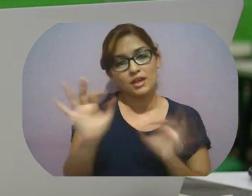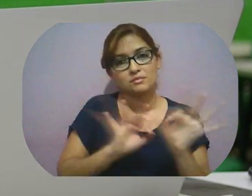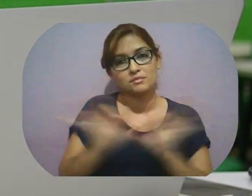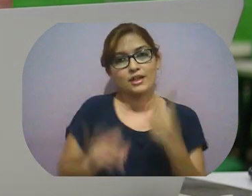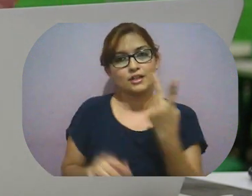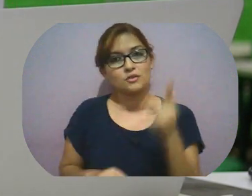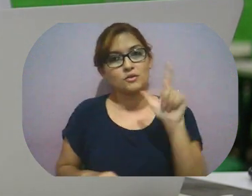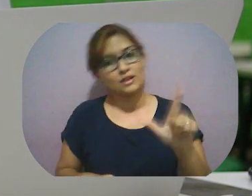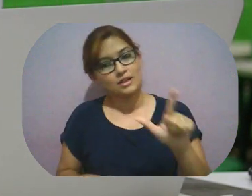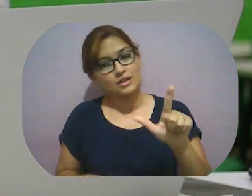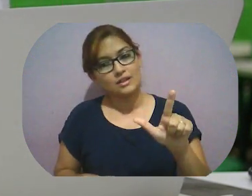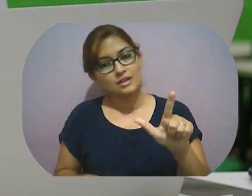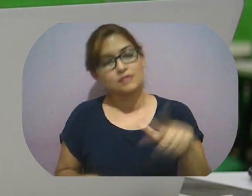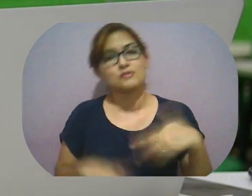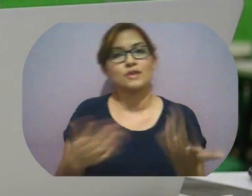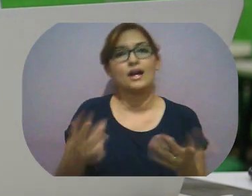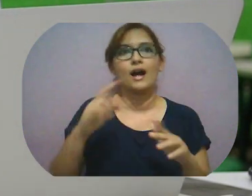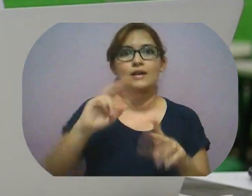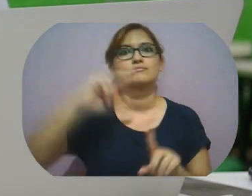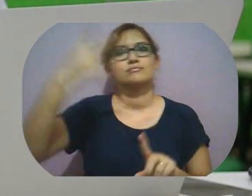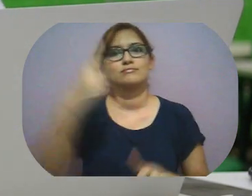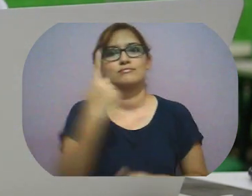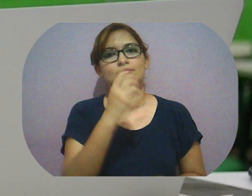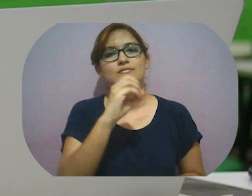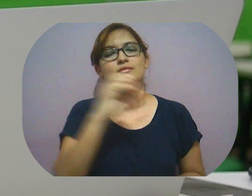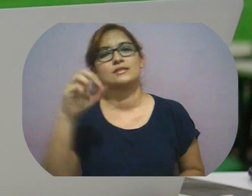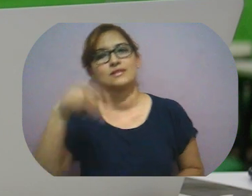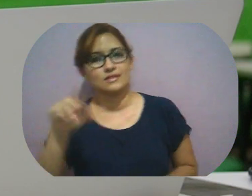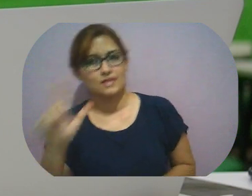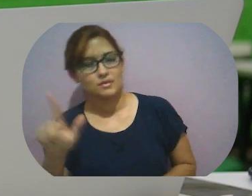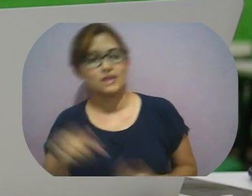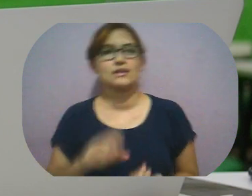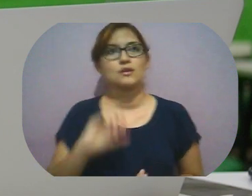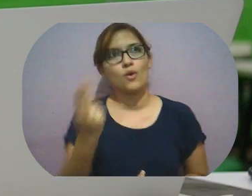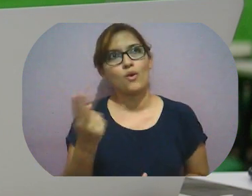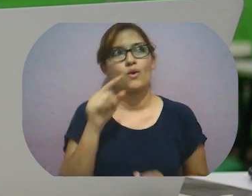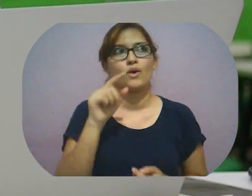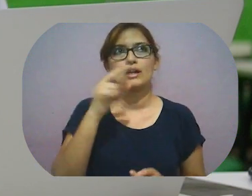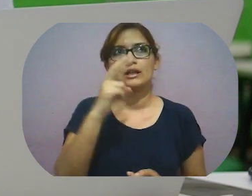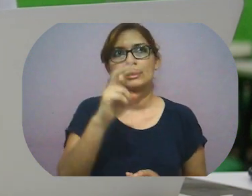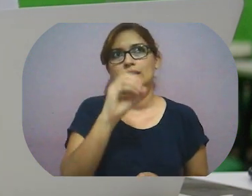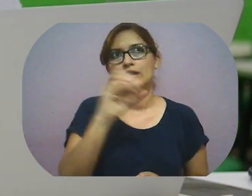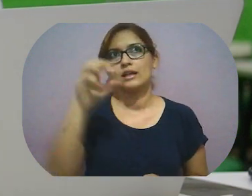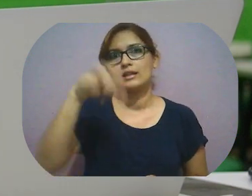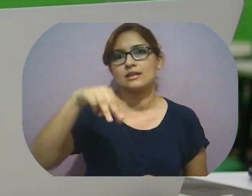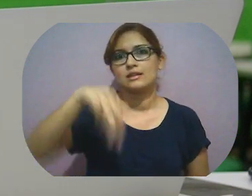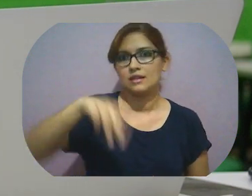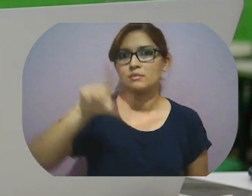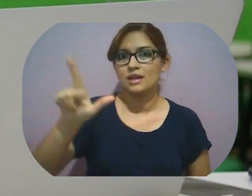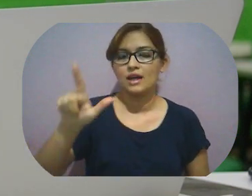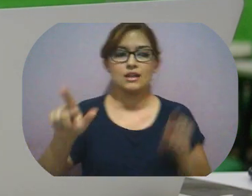2 litros, aqui medir CML. Se você quer preparar 500 ml dessa solução, certamente 25